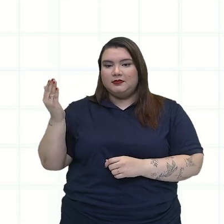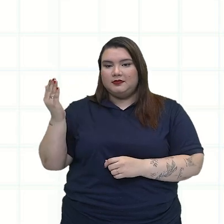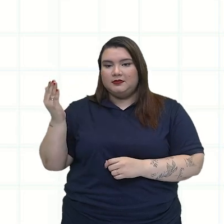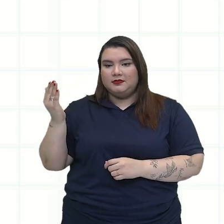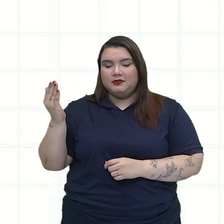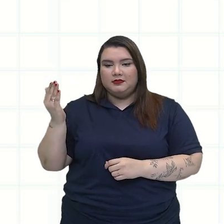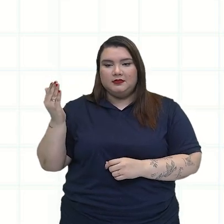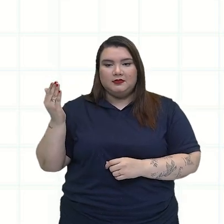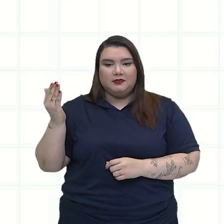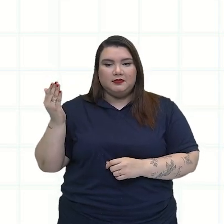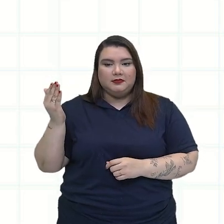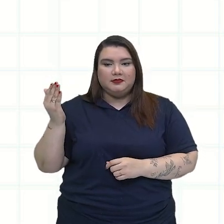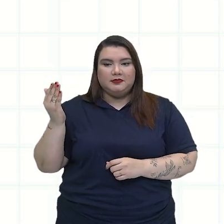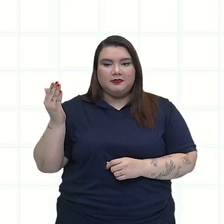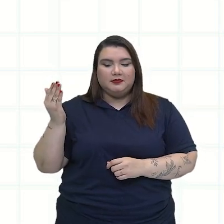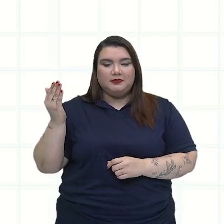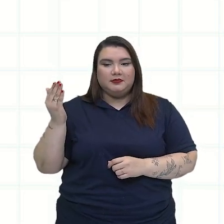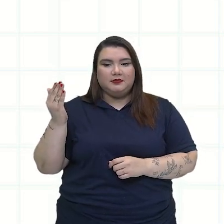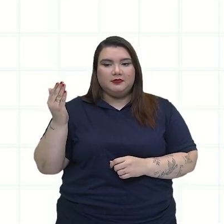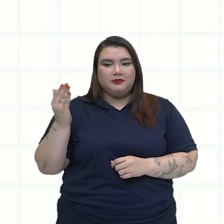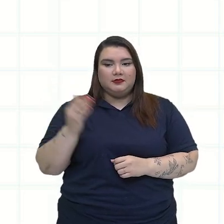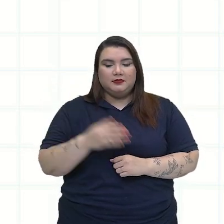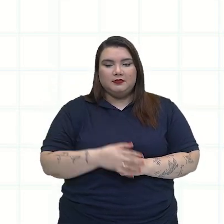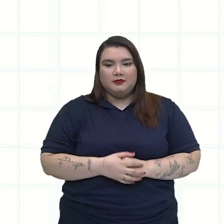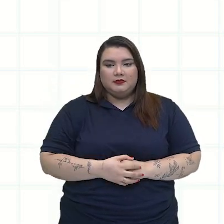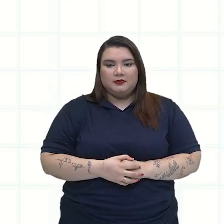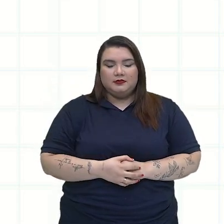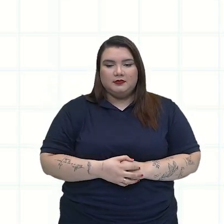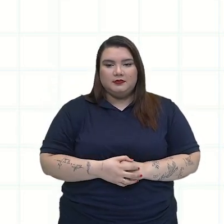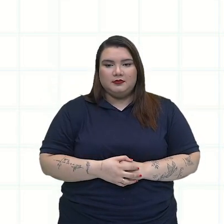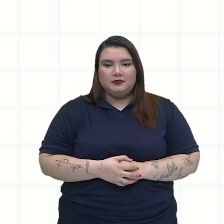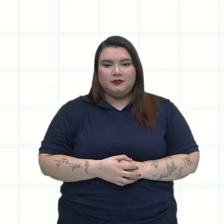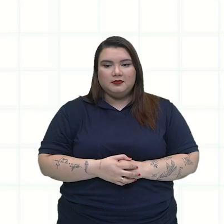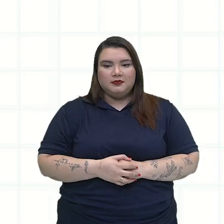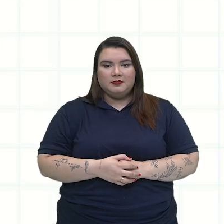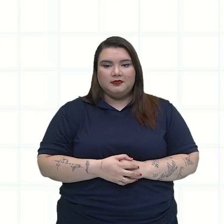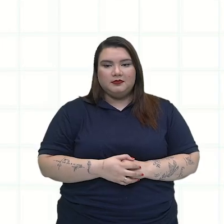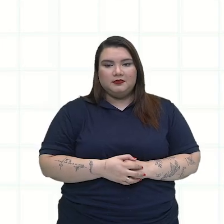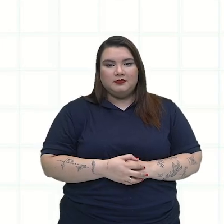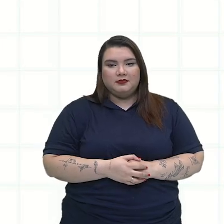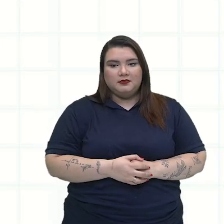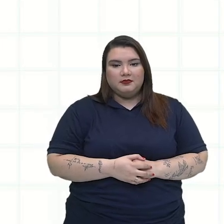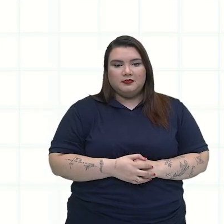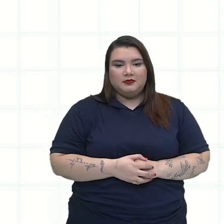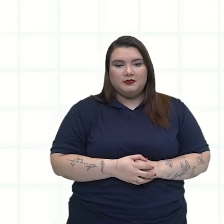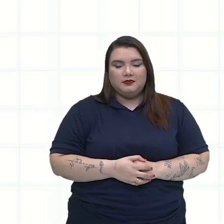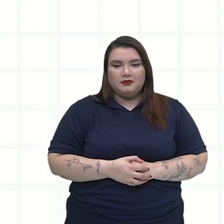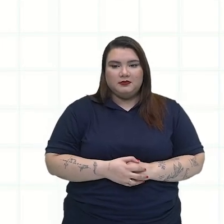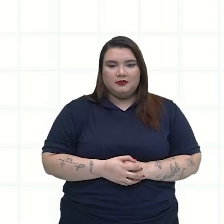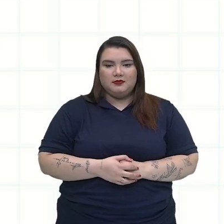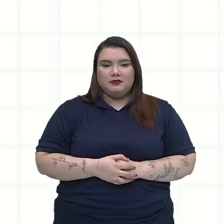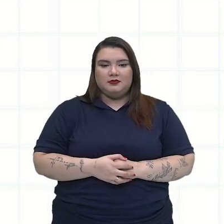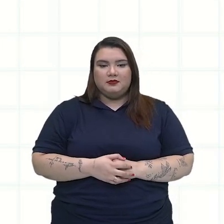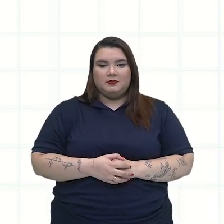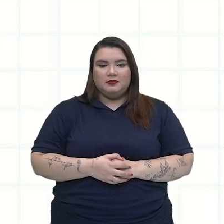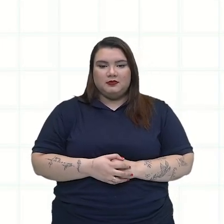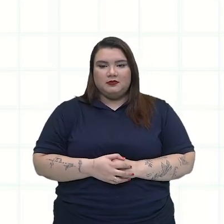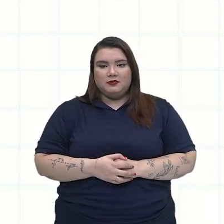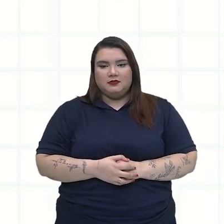students. Vamos lá, os alunos são bem tagarelas, é verdade. Vamos lá, the